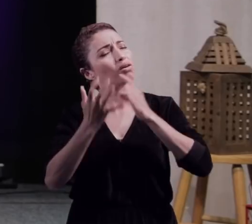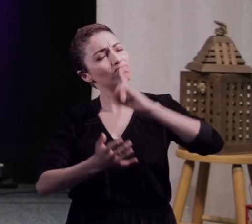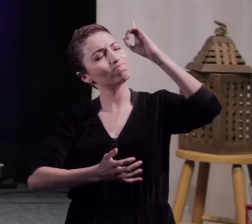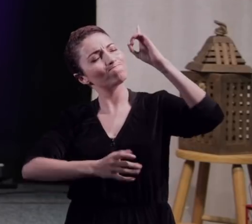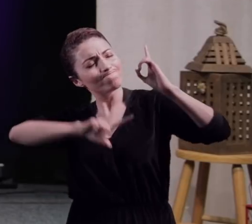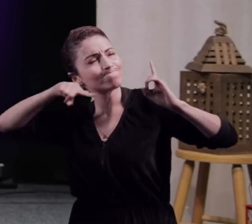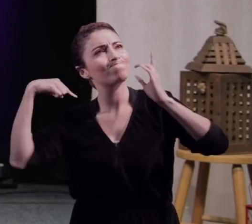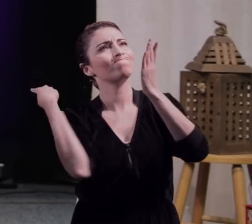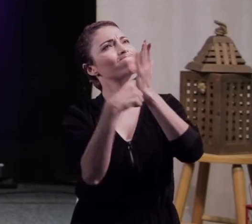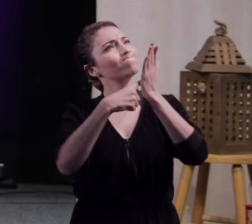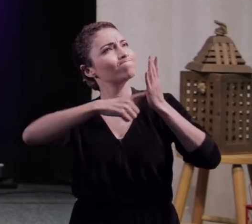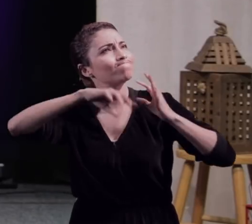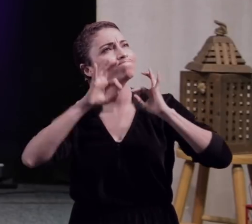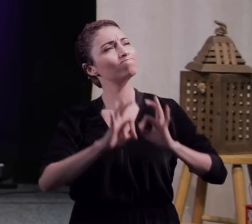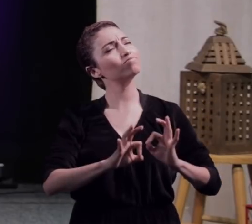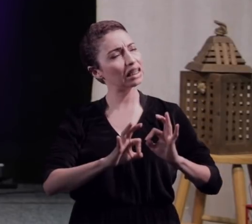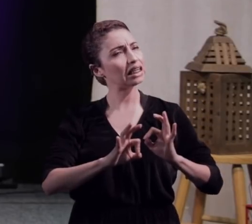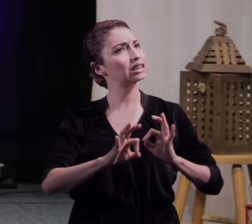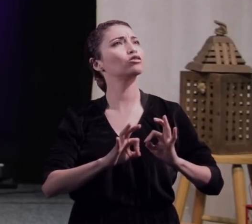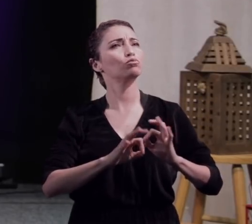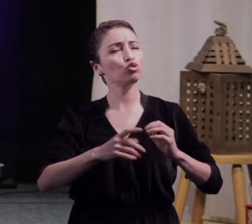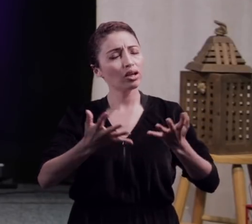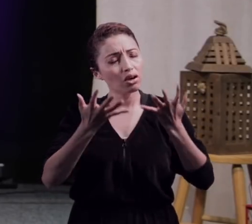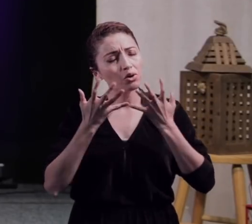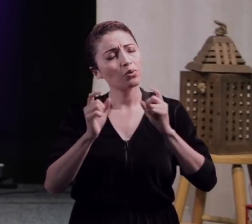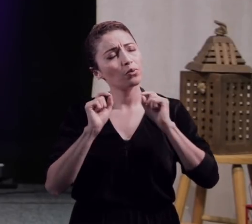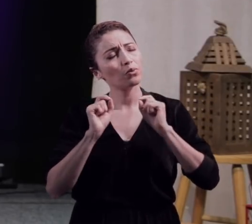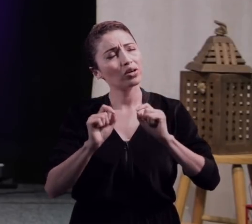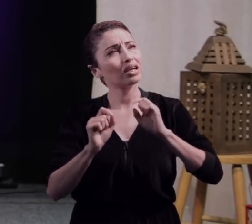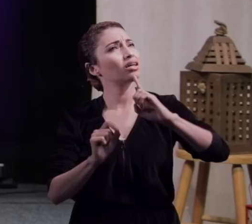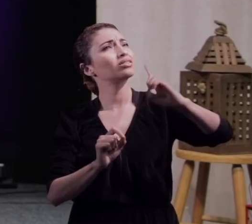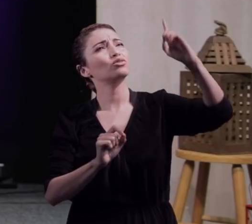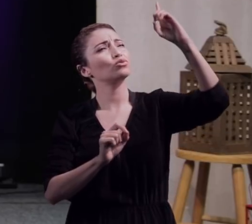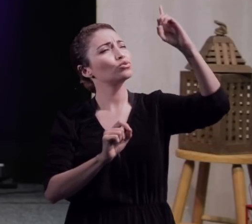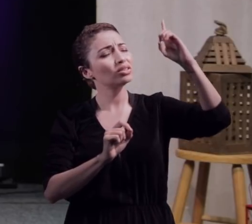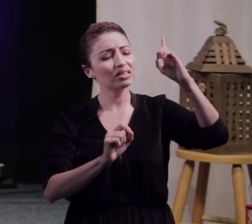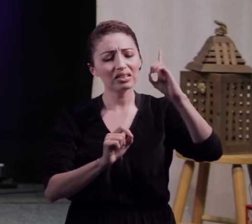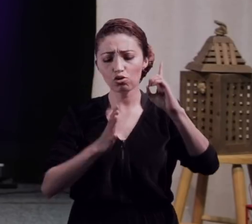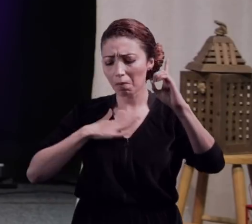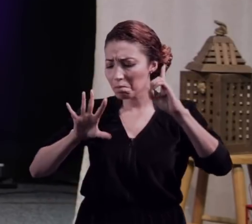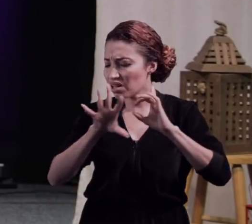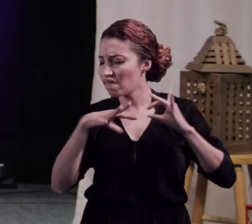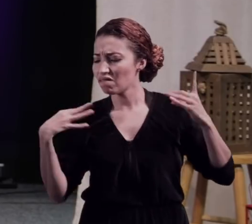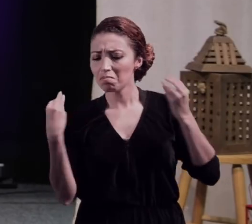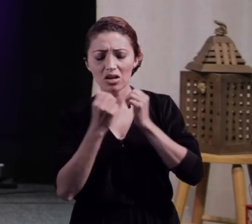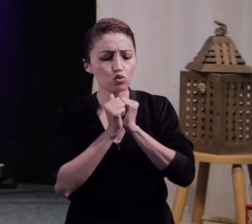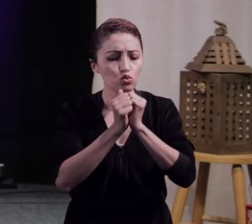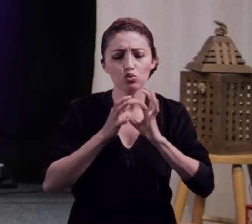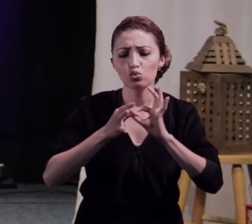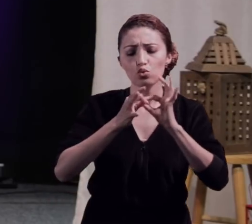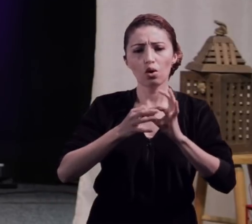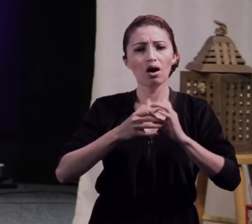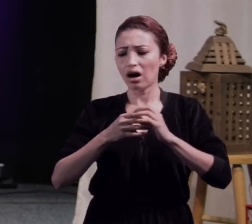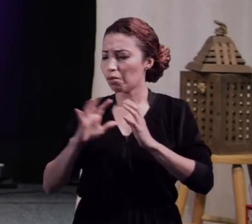Eu quero levar Deus a sério em tudo o que eu fizer. Eu quero considerar Deus no seio da minha